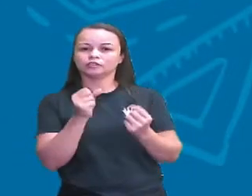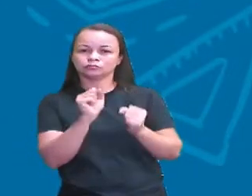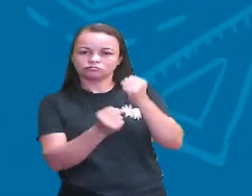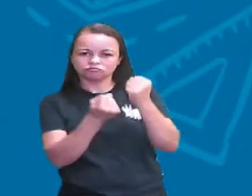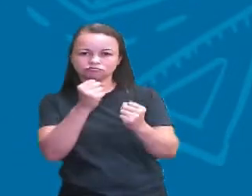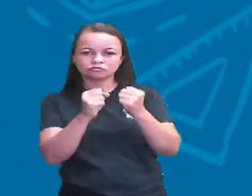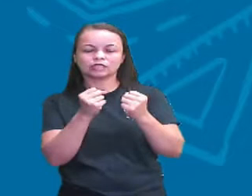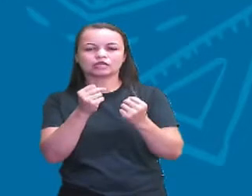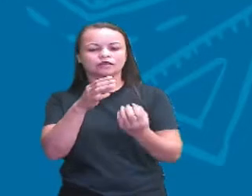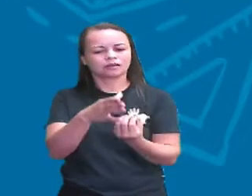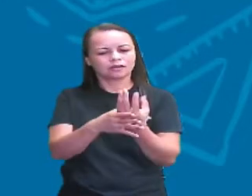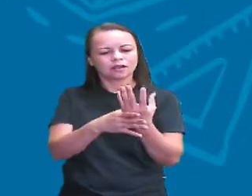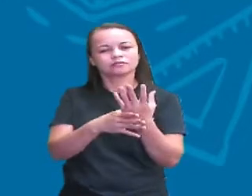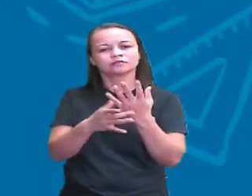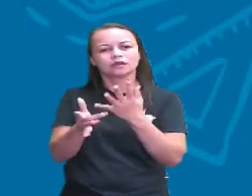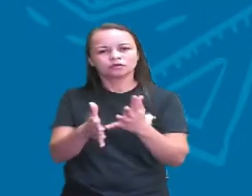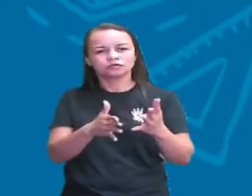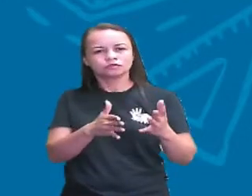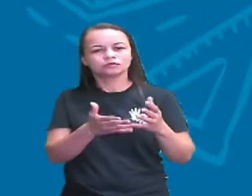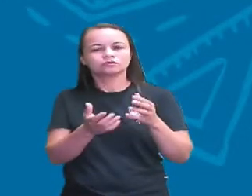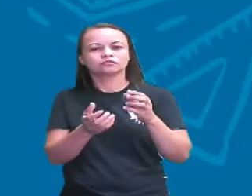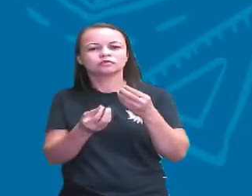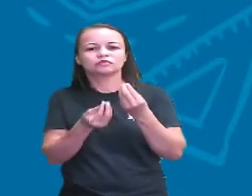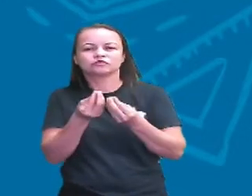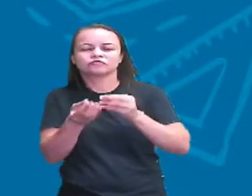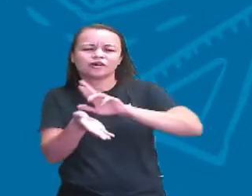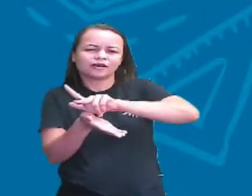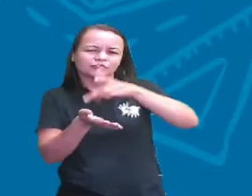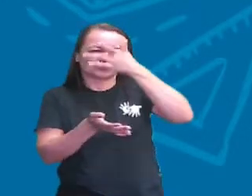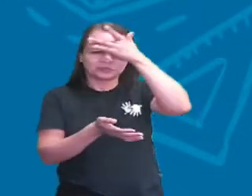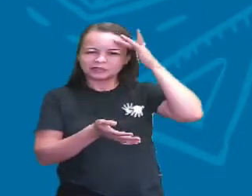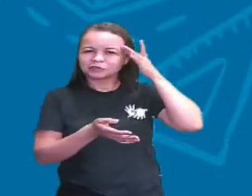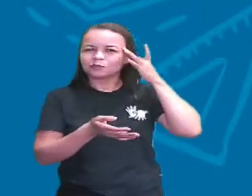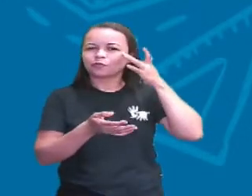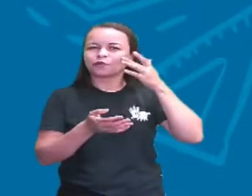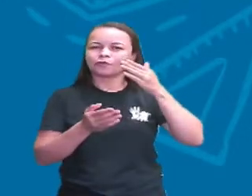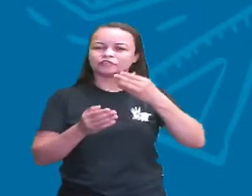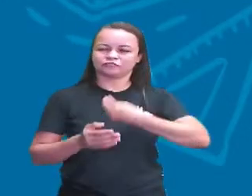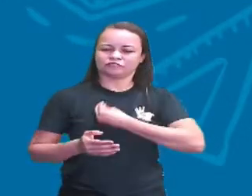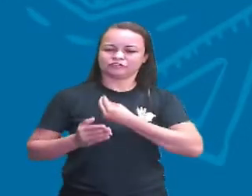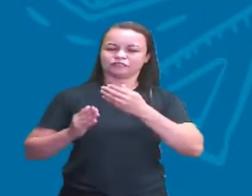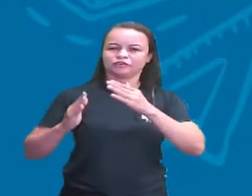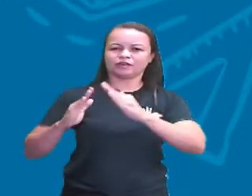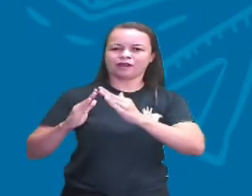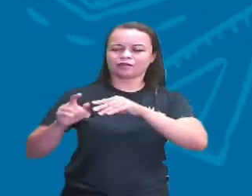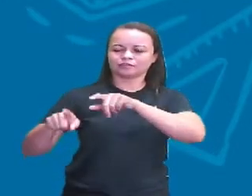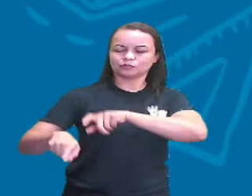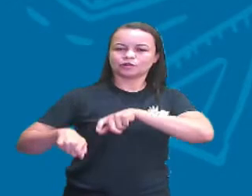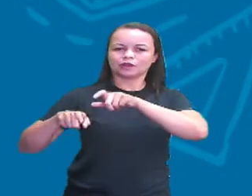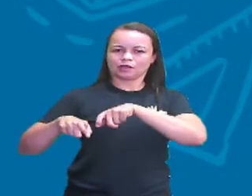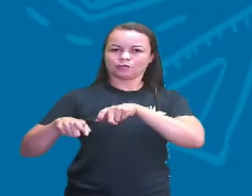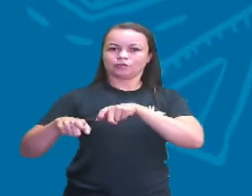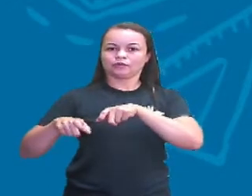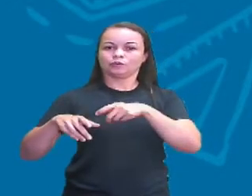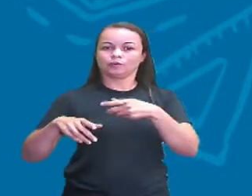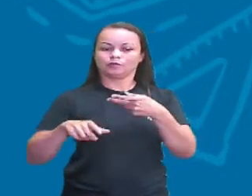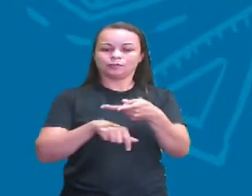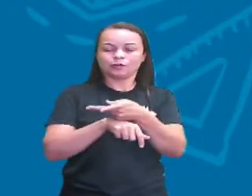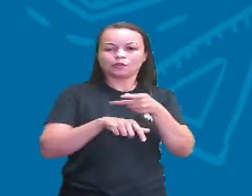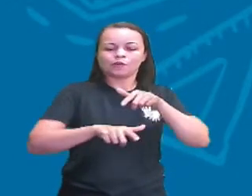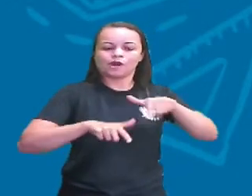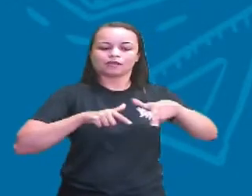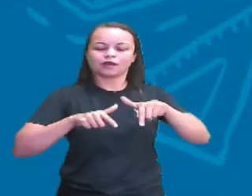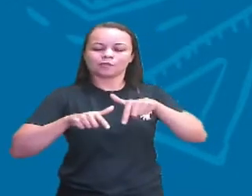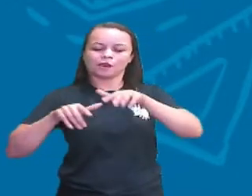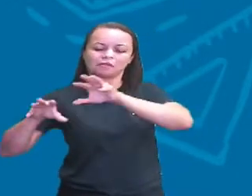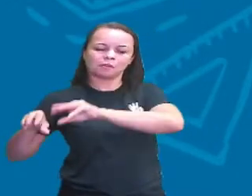fábricas, muitas pessoas que moravam no campo, para poder arrumar emprego, estavam migrando para a cidade. Nós chamamos